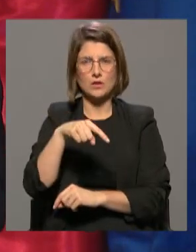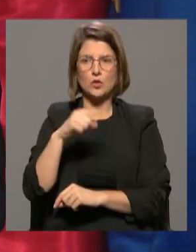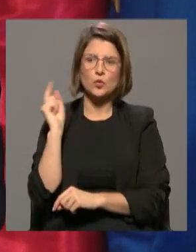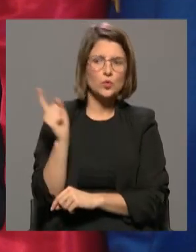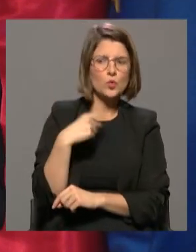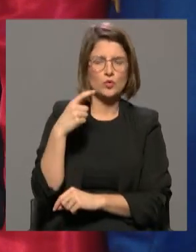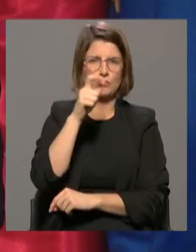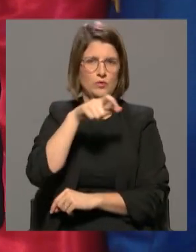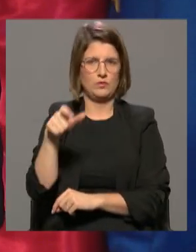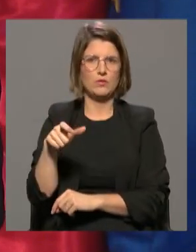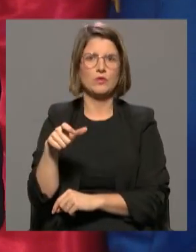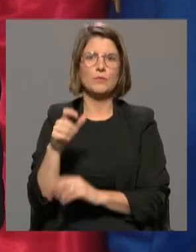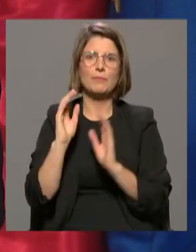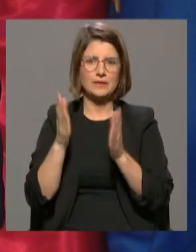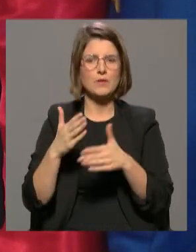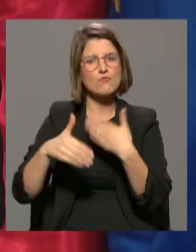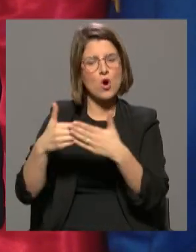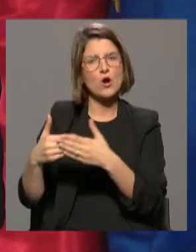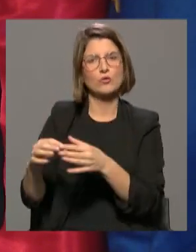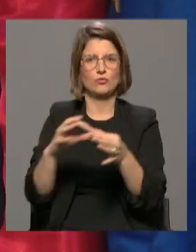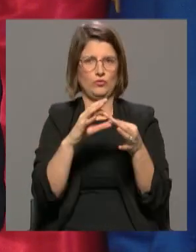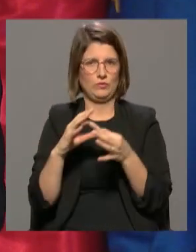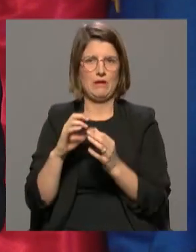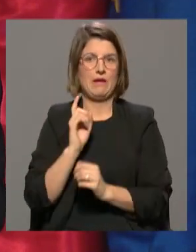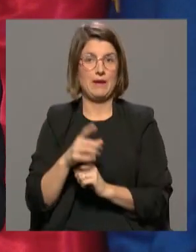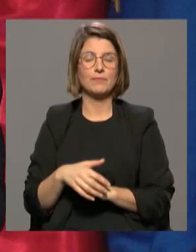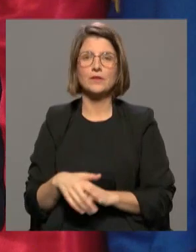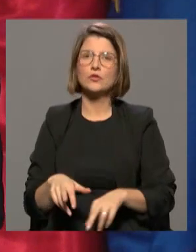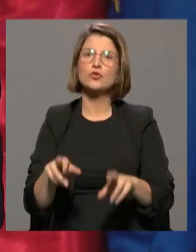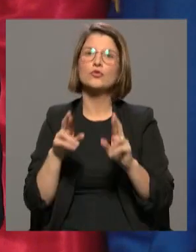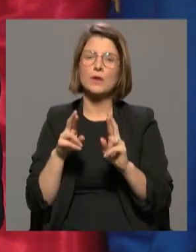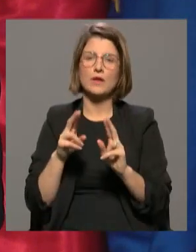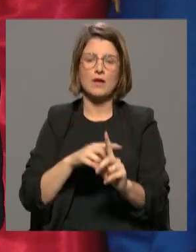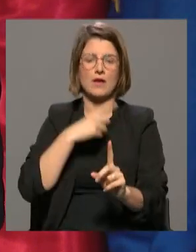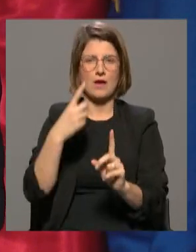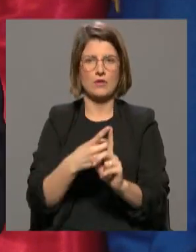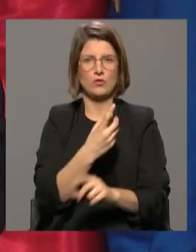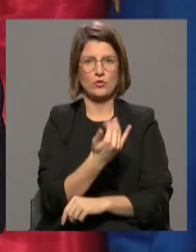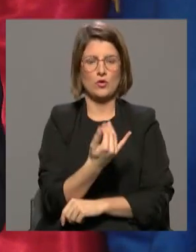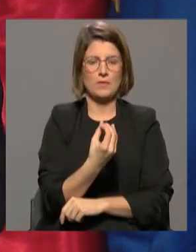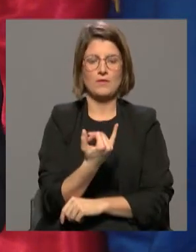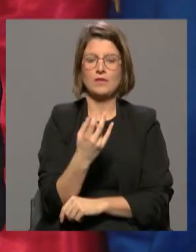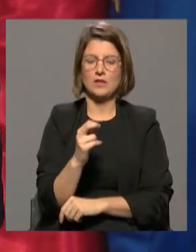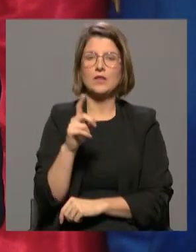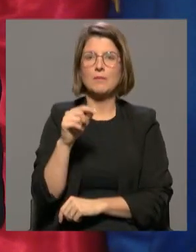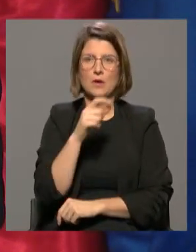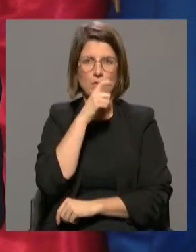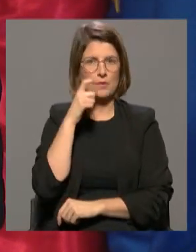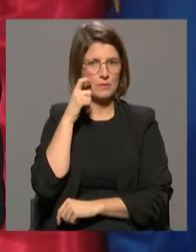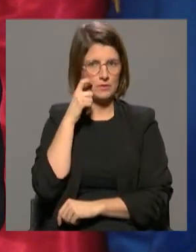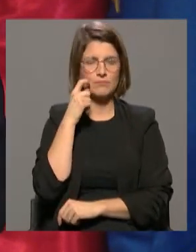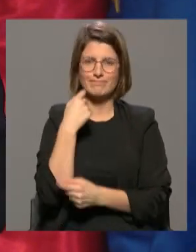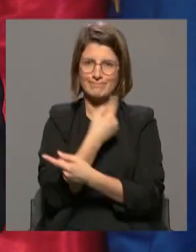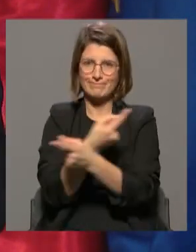todos juntos de ultrapassar um desejo para 2023 e um compromisso para com